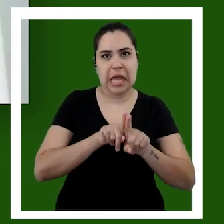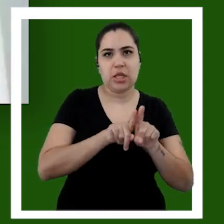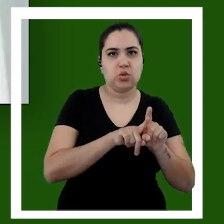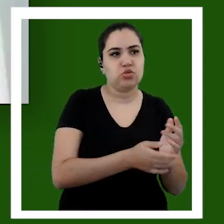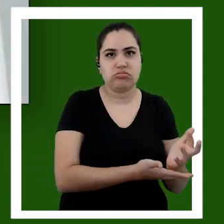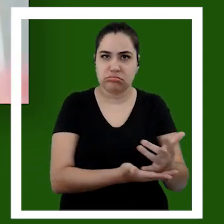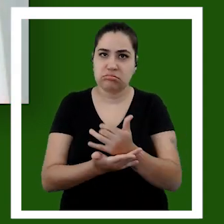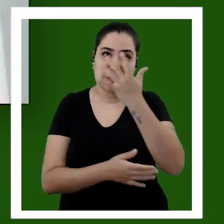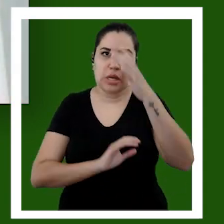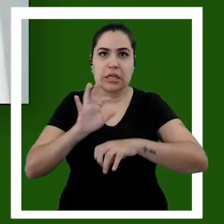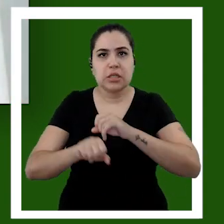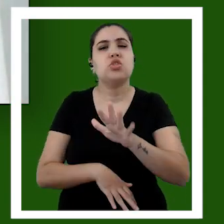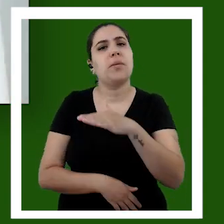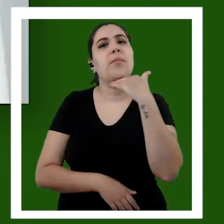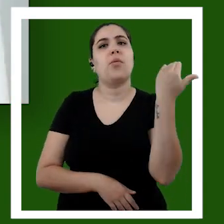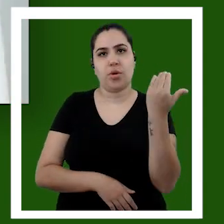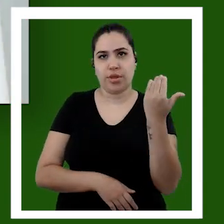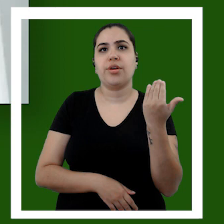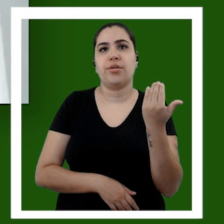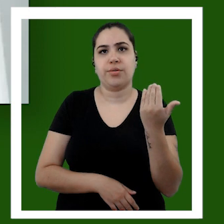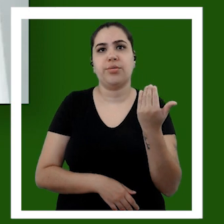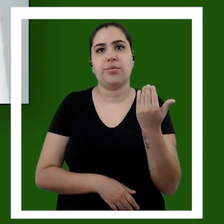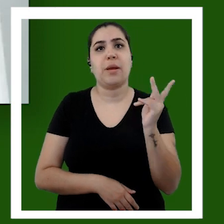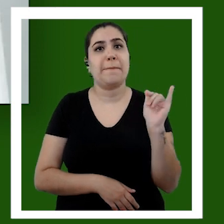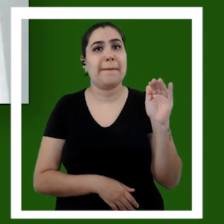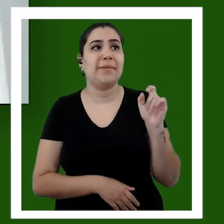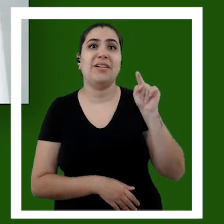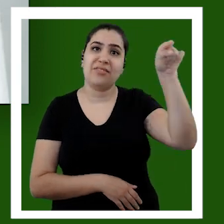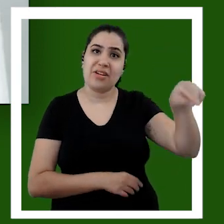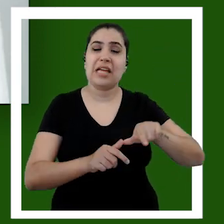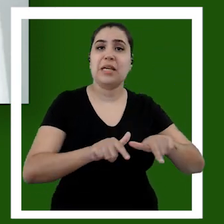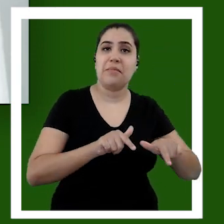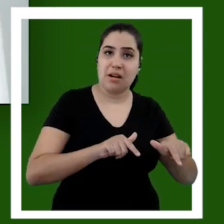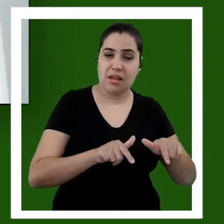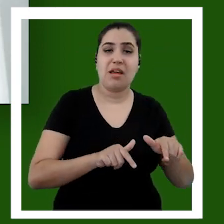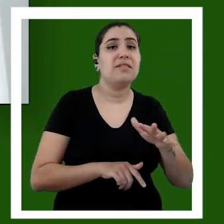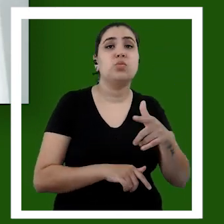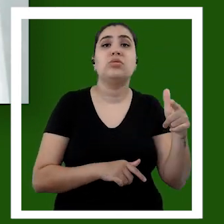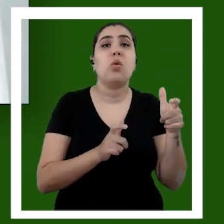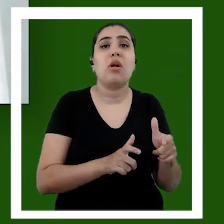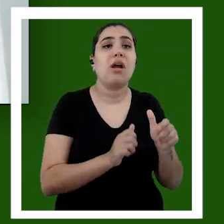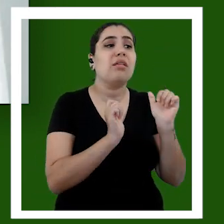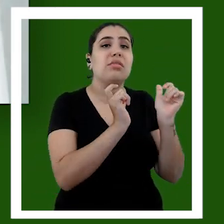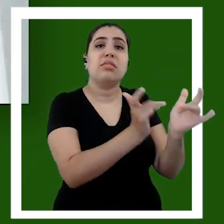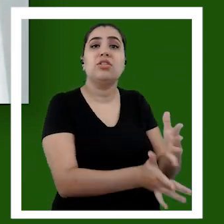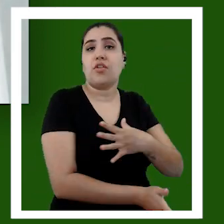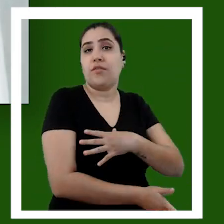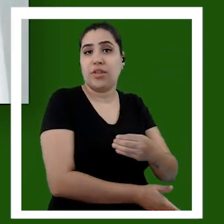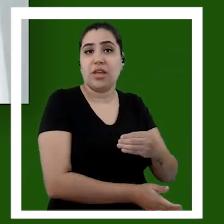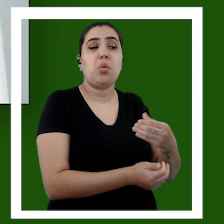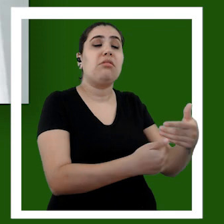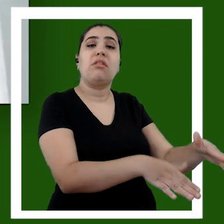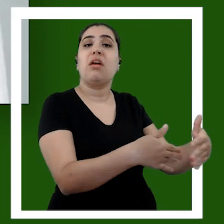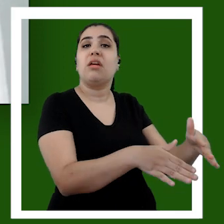existem alguns dados que alguns catadores e catadoras morreram, né? Os seus pais iam trabalhar lá e às vezes não tinha local para deixar os